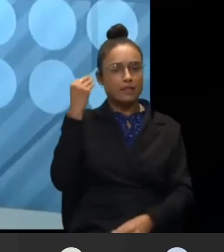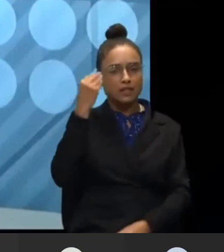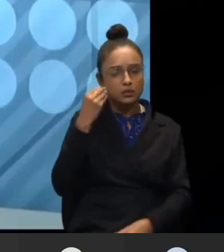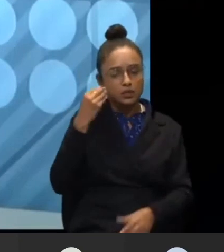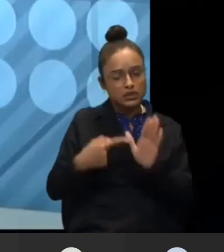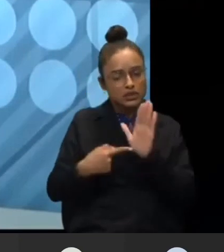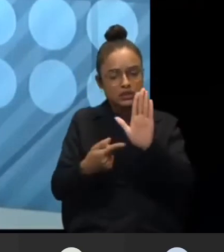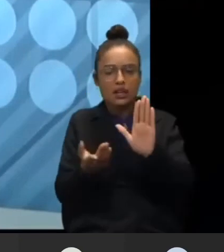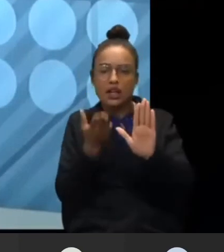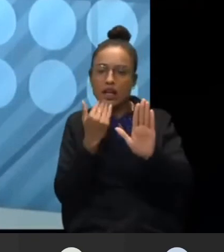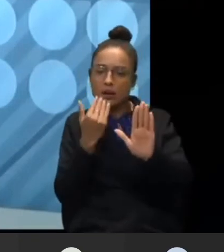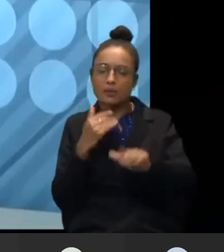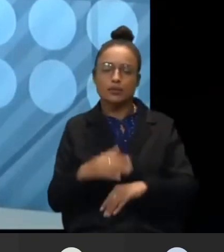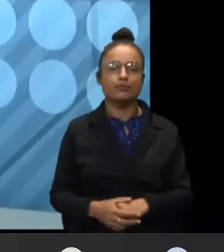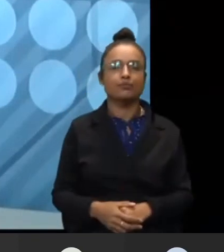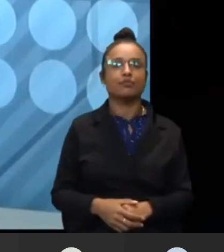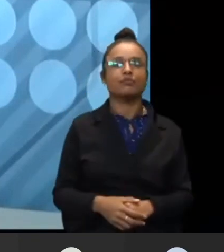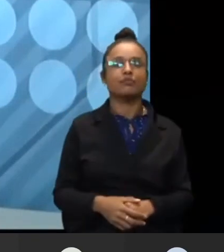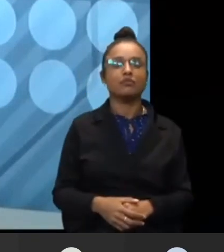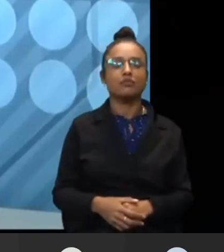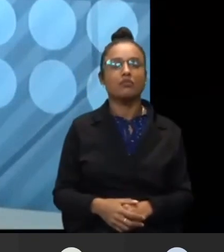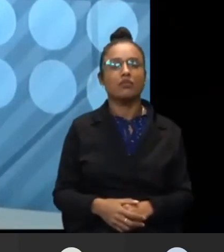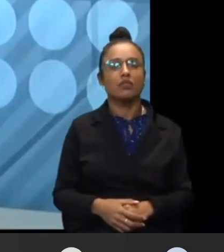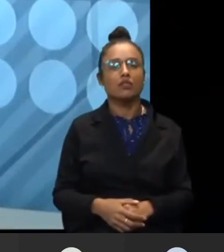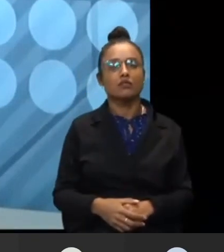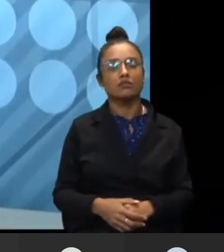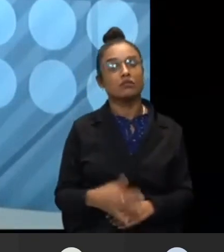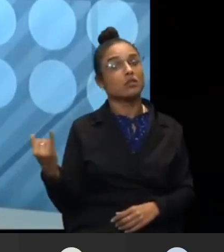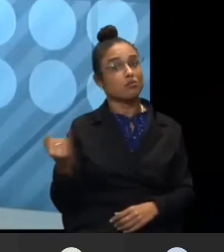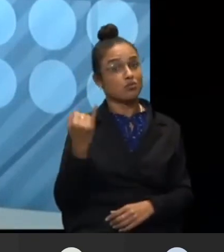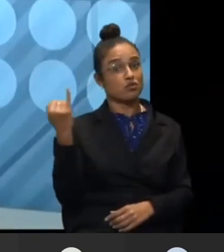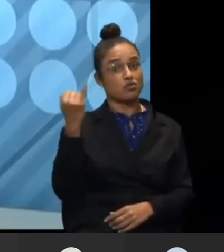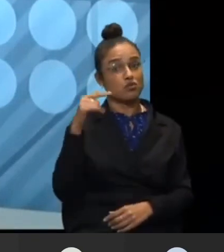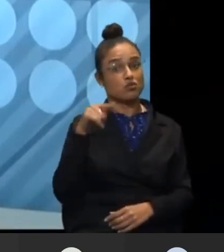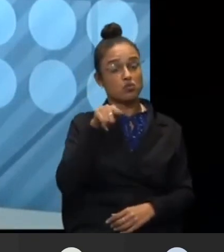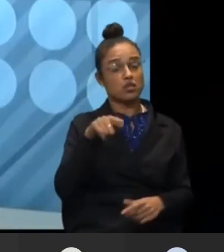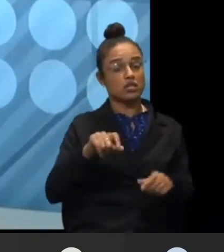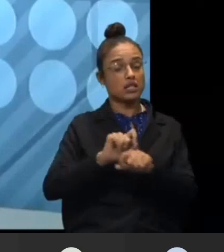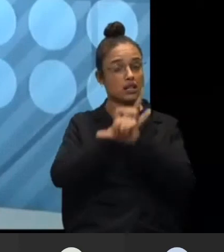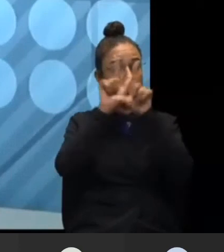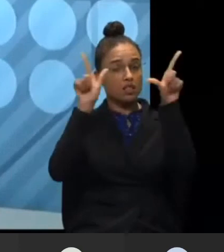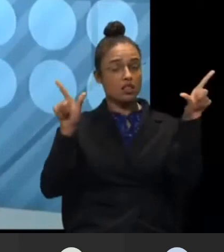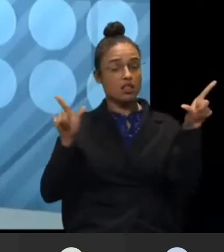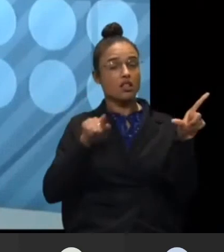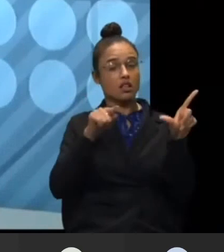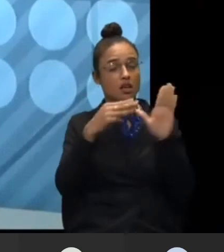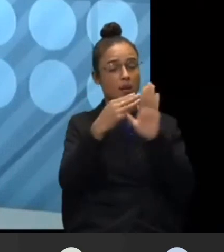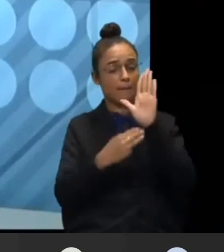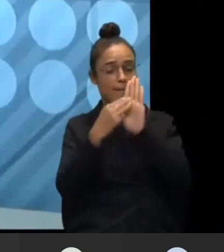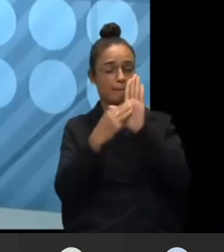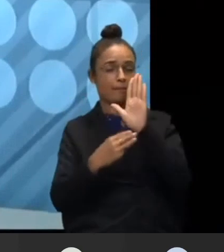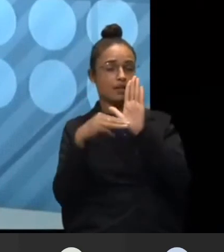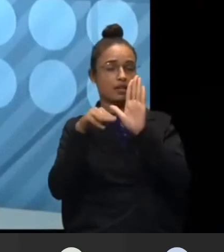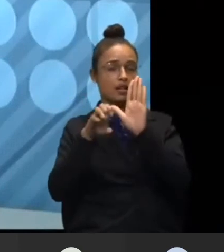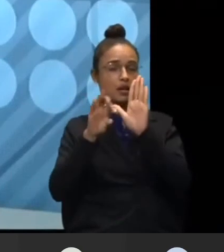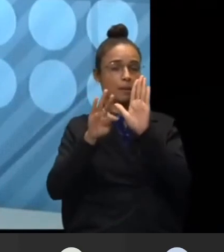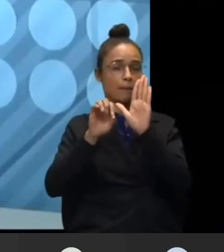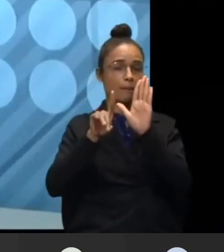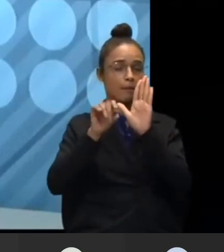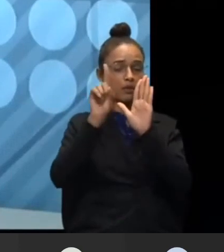alimentos. Lembrando que é importante ter bem claro, bem delineado o método para